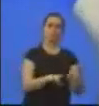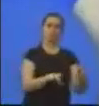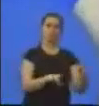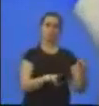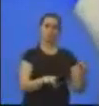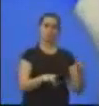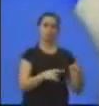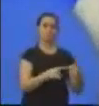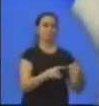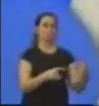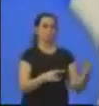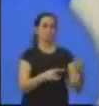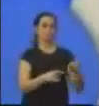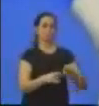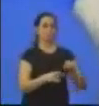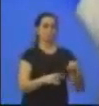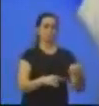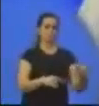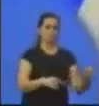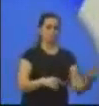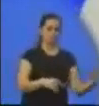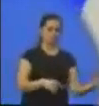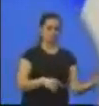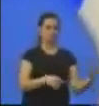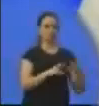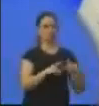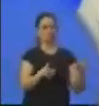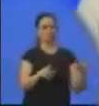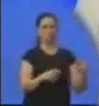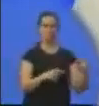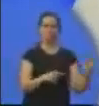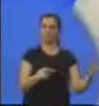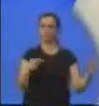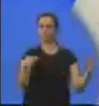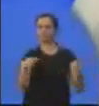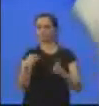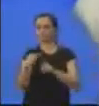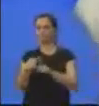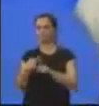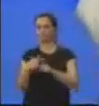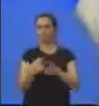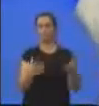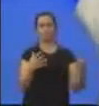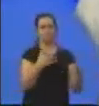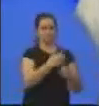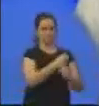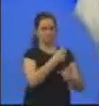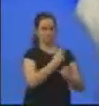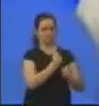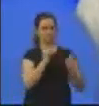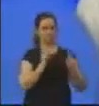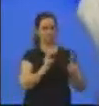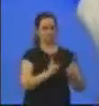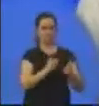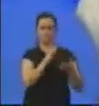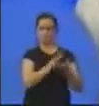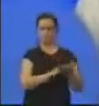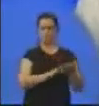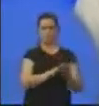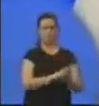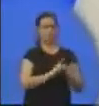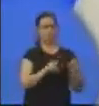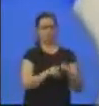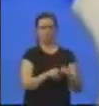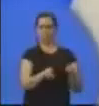x indo para menos infinito. A diferença é que agora nós estamos indo lá pelos números negativos. Mas o cálculo é exatamente o mesmo. Não vai dar problema de sinal.